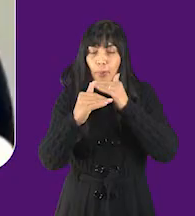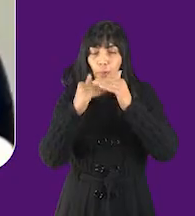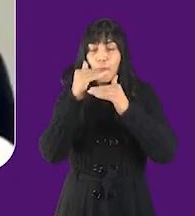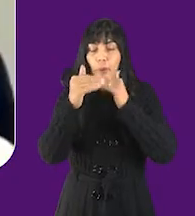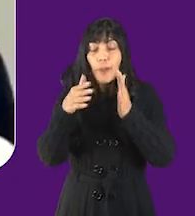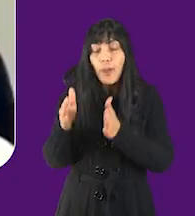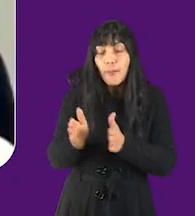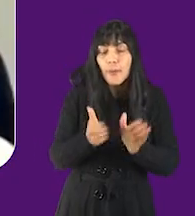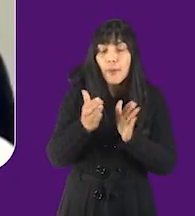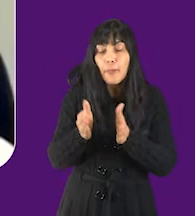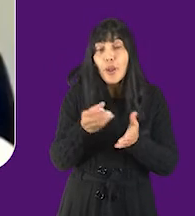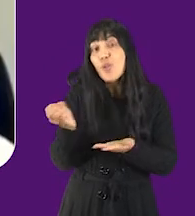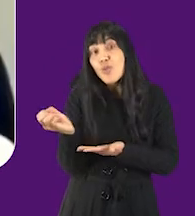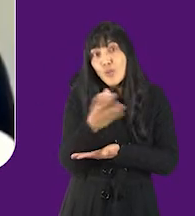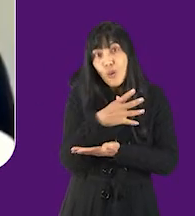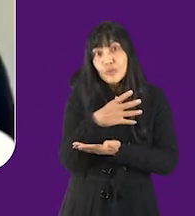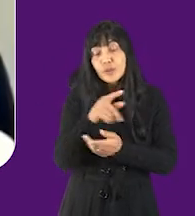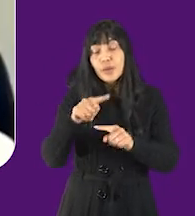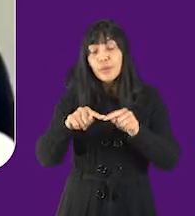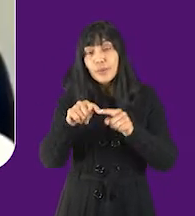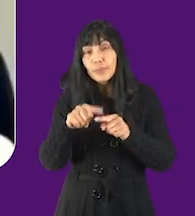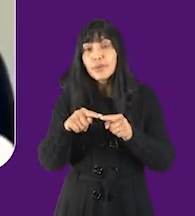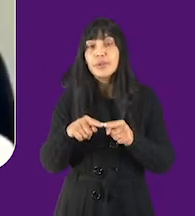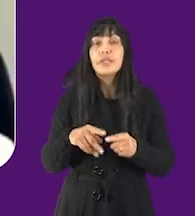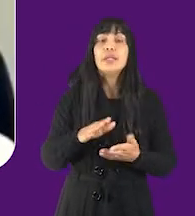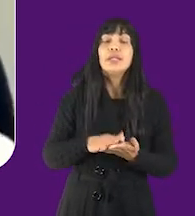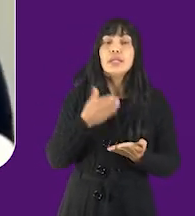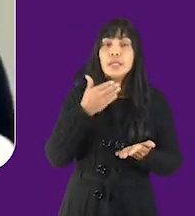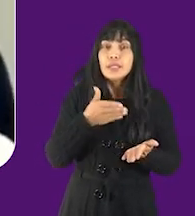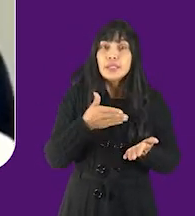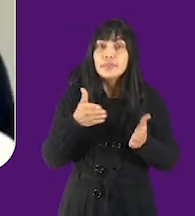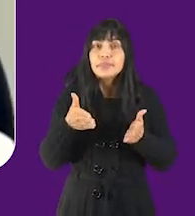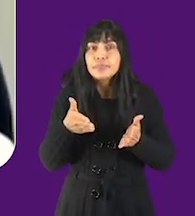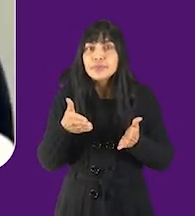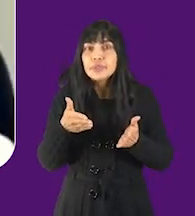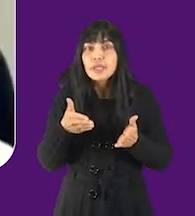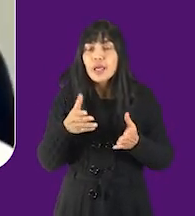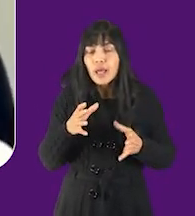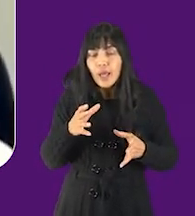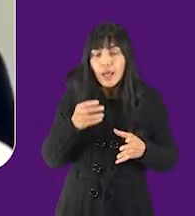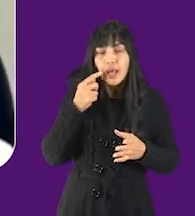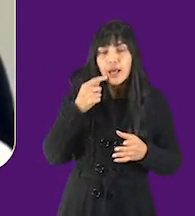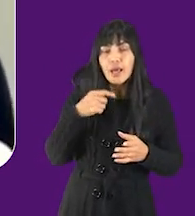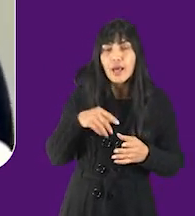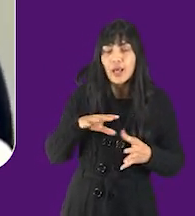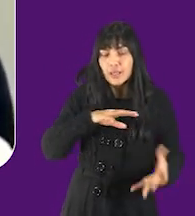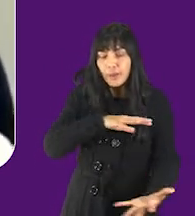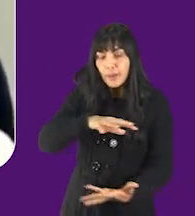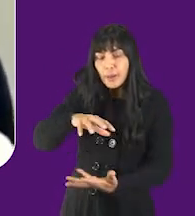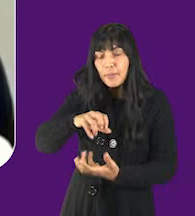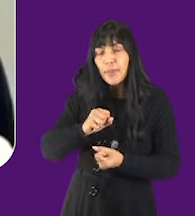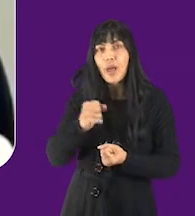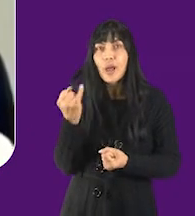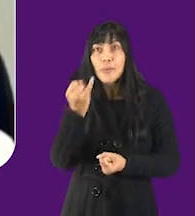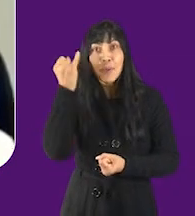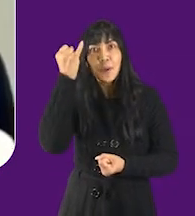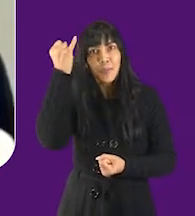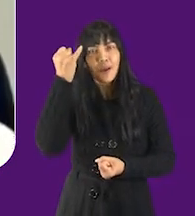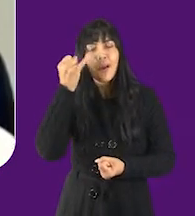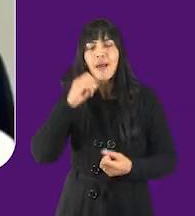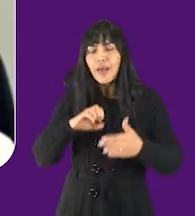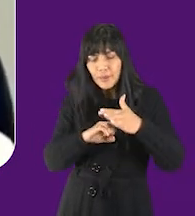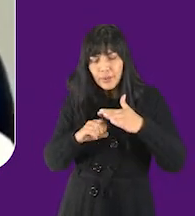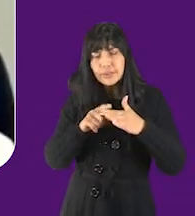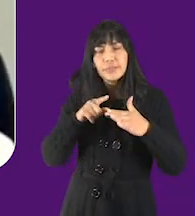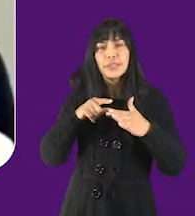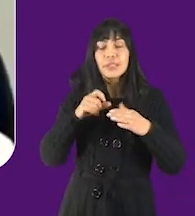desenvolvimento até a produção de novos produtos. Por último, acho que é válido mencionar a sustentabilidade, né, que tem se tornado cada vez mais importante para